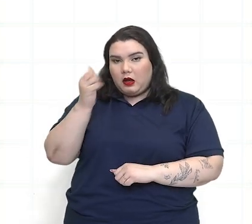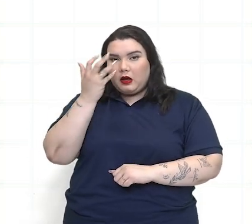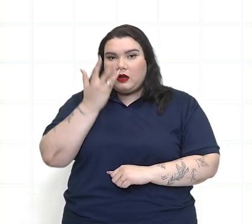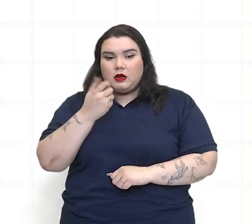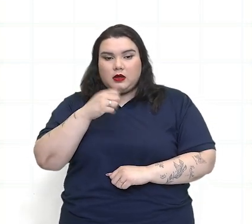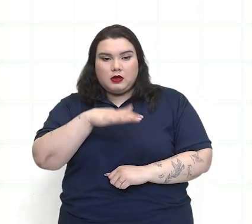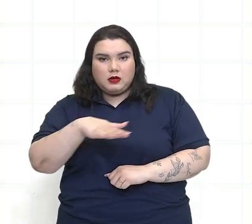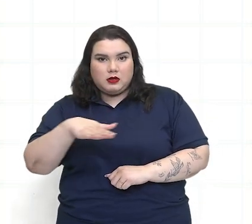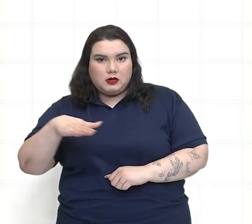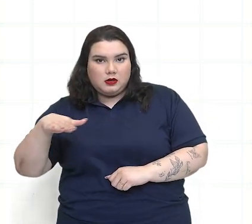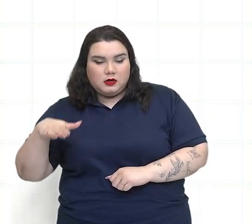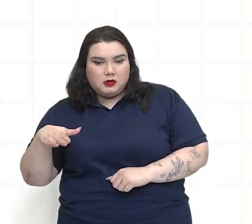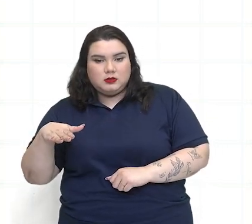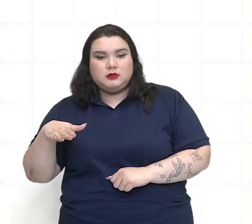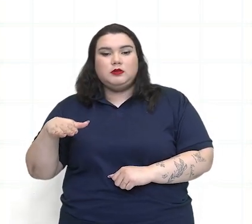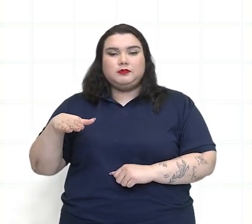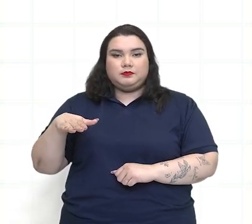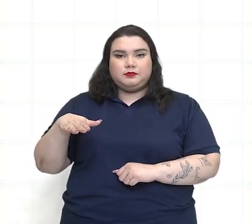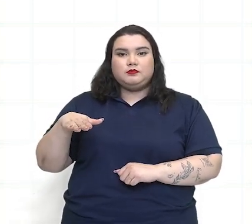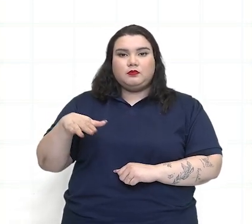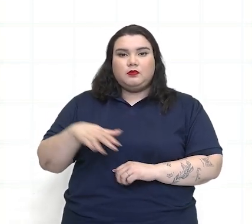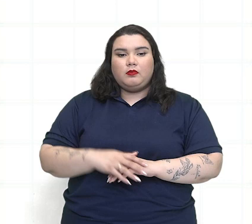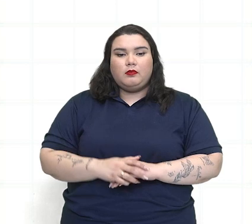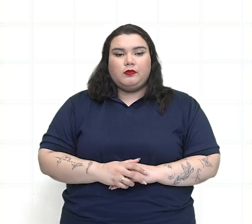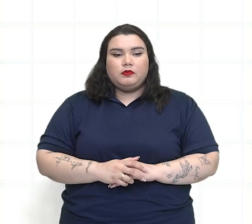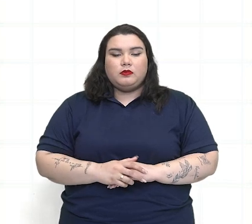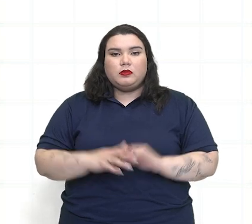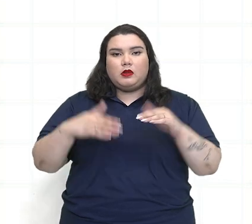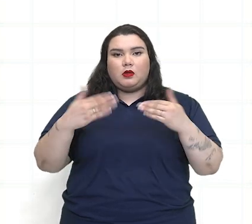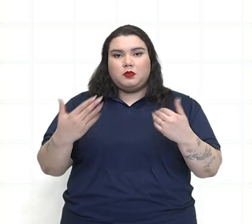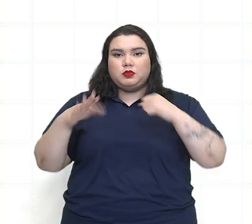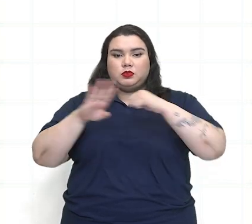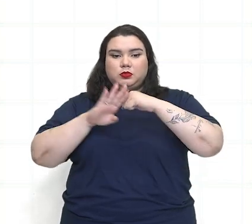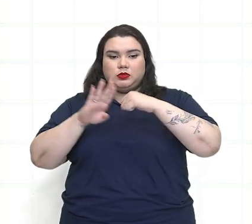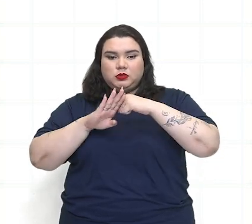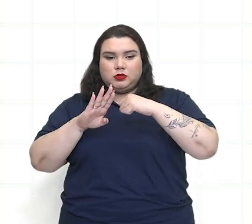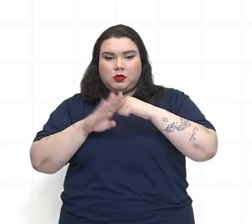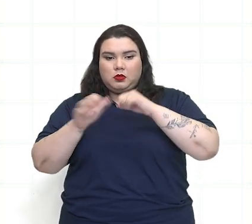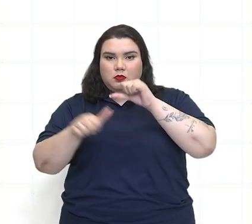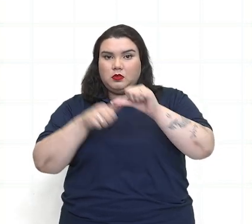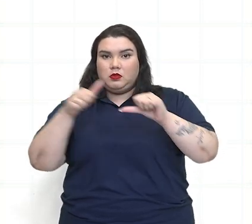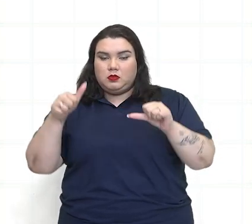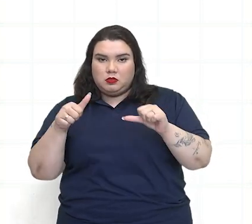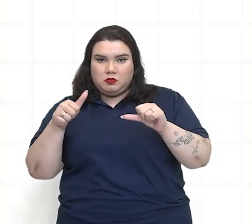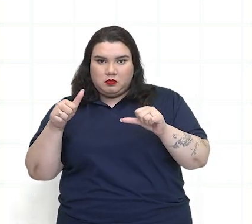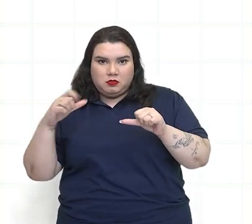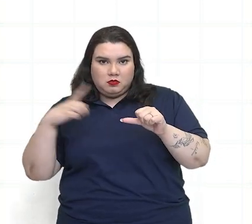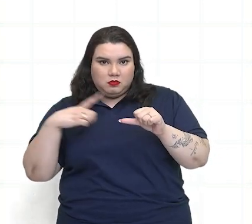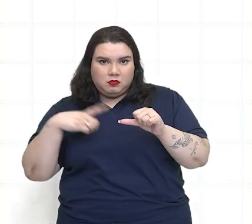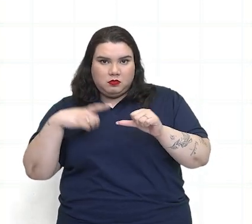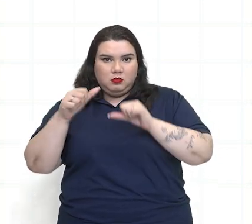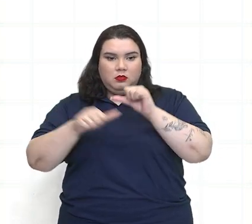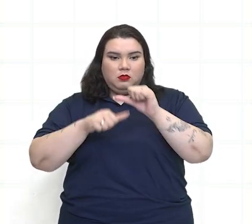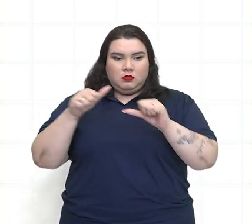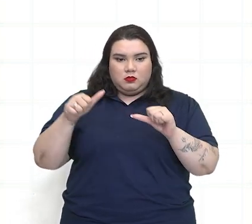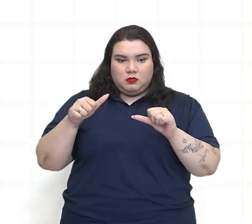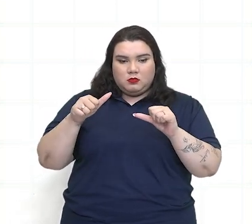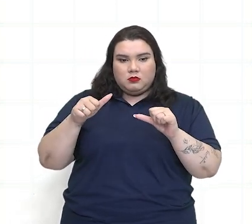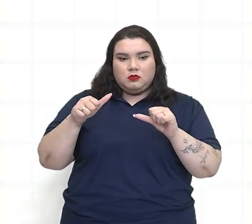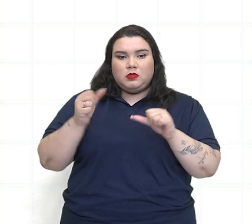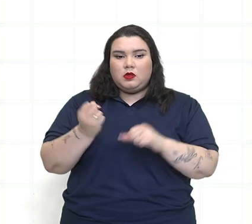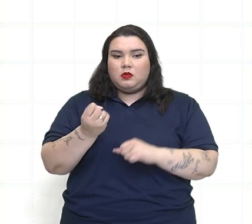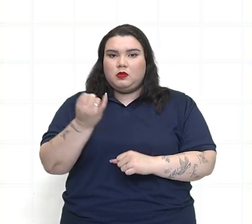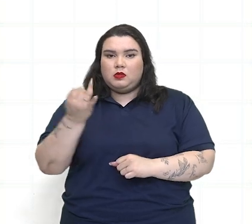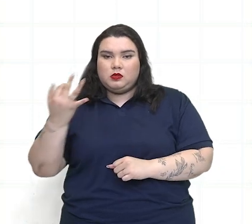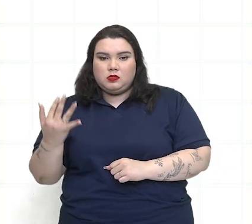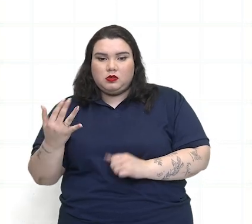feminino a criança. O substantivo se modificou, sofreu uma flexão de